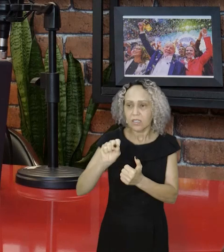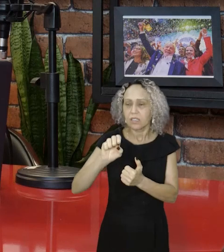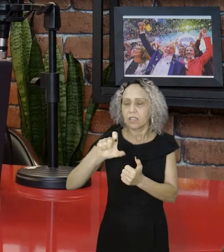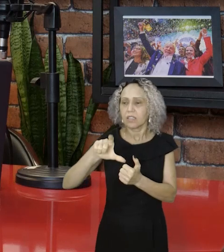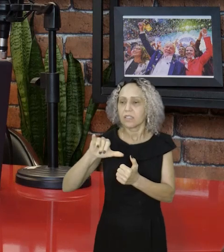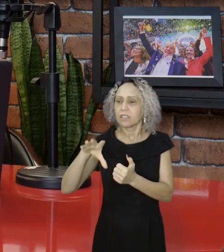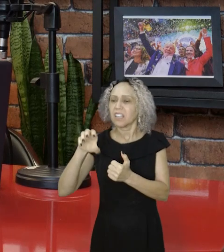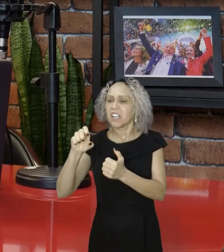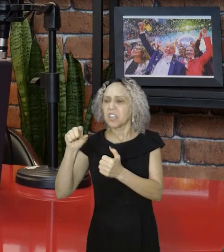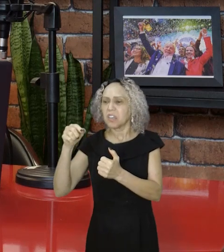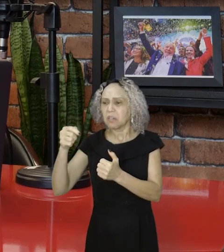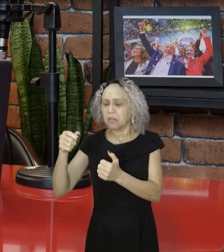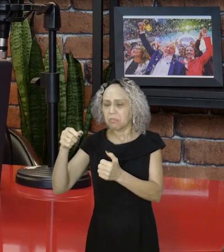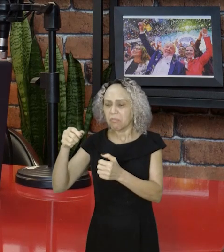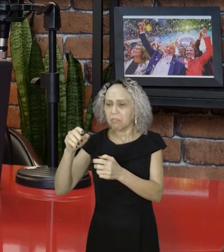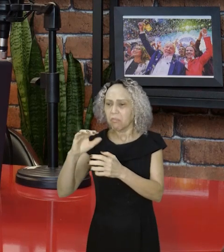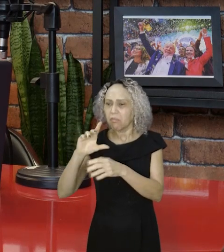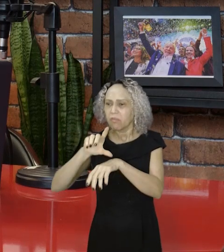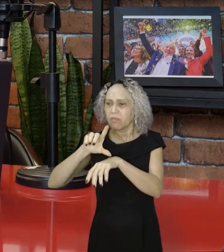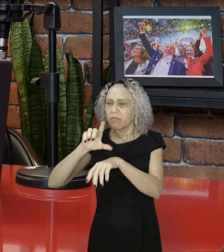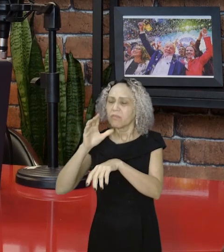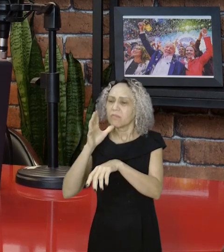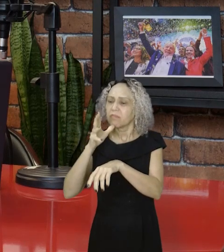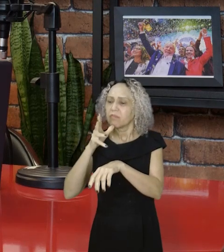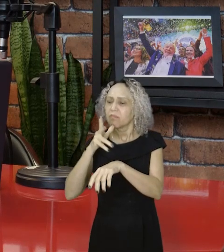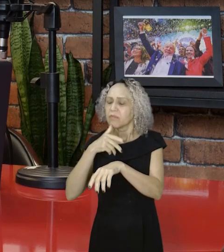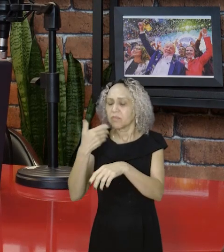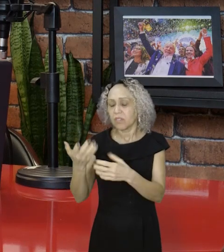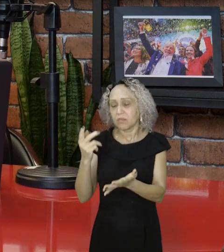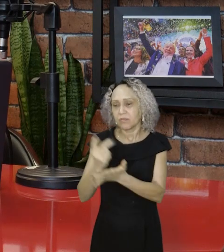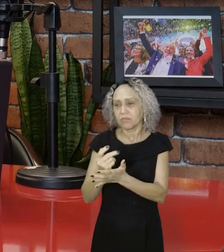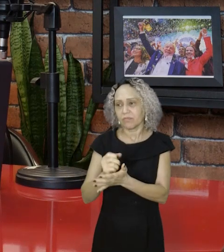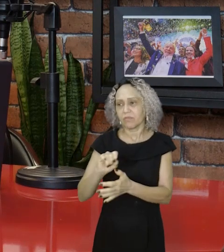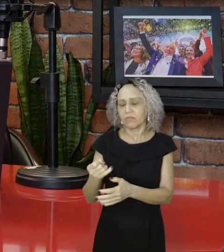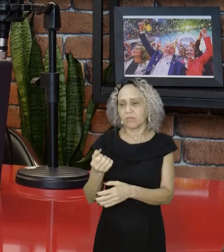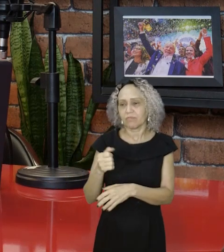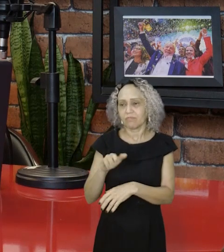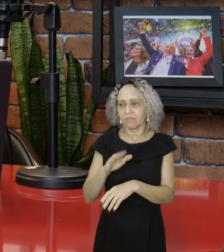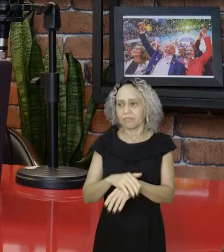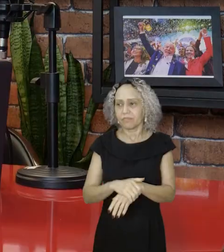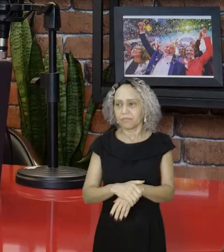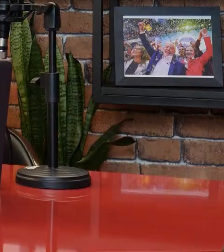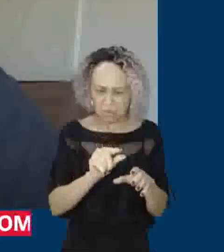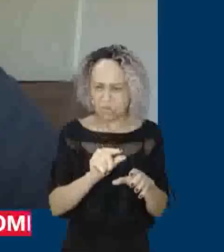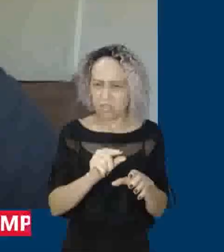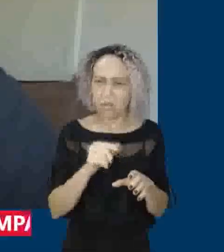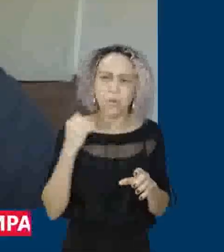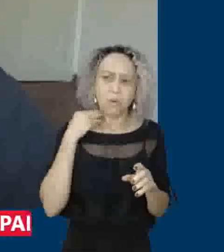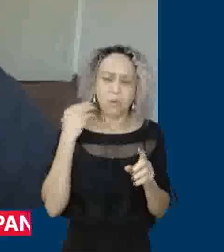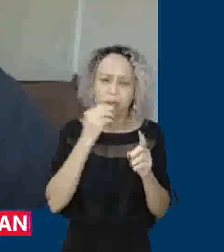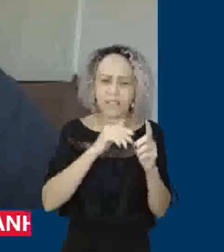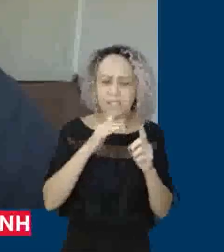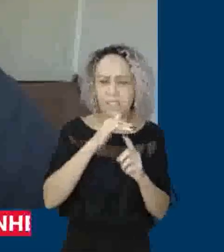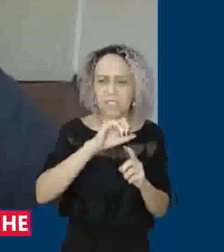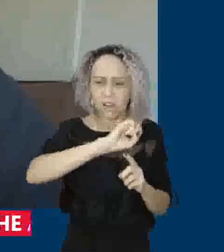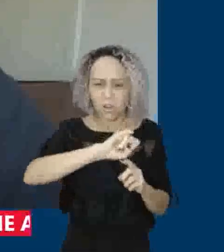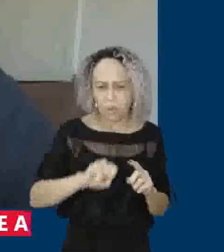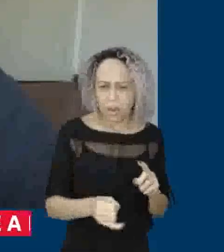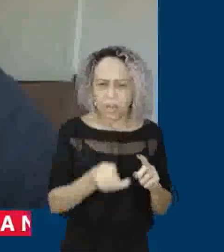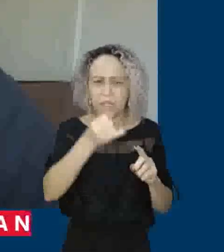a Selic a conta-gotas, mantendo o Brasil refém da maior taxa de juros real do mundo. A gente